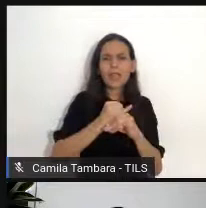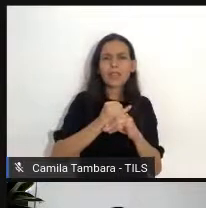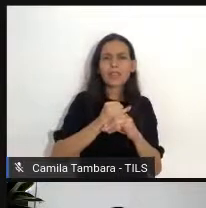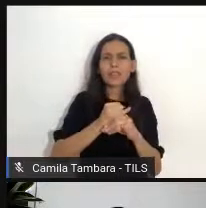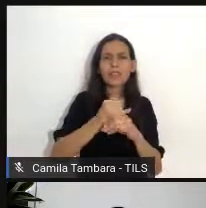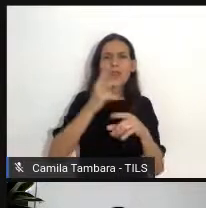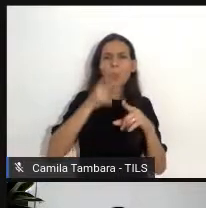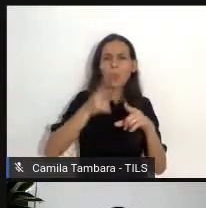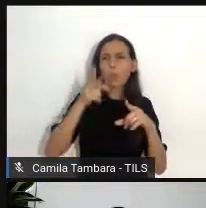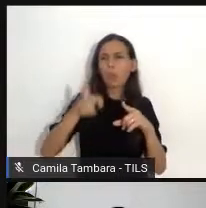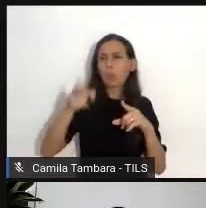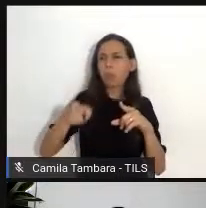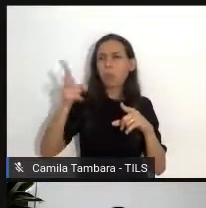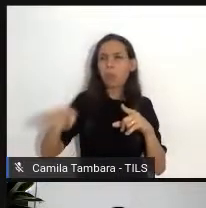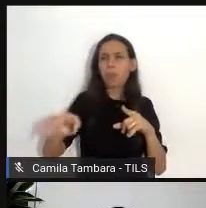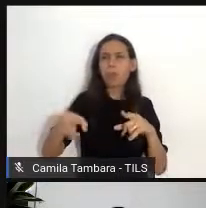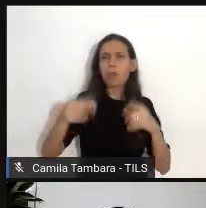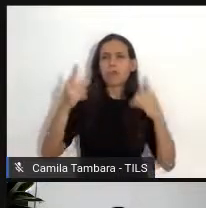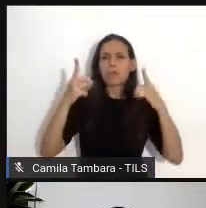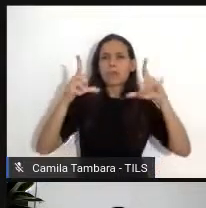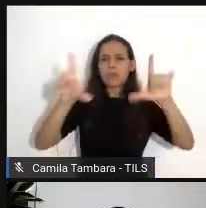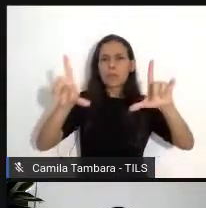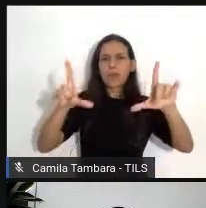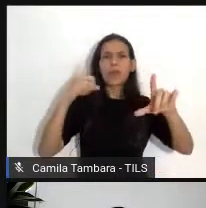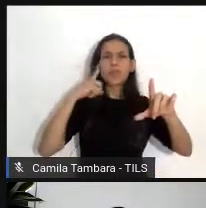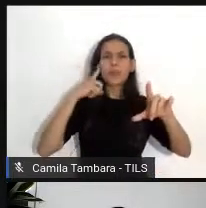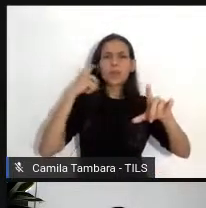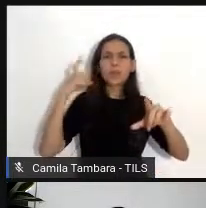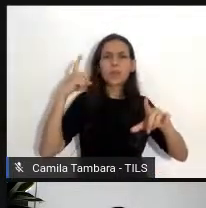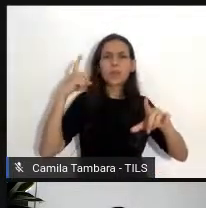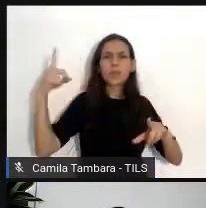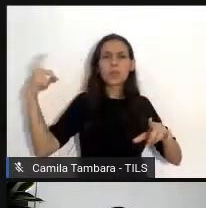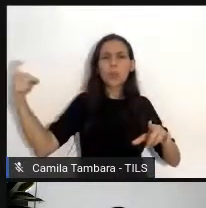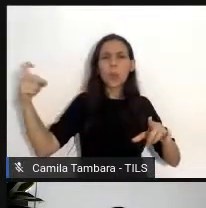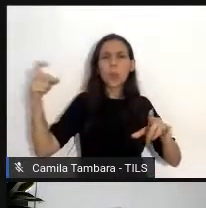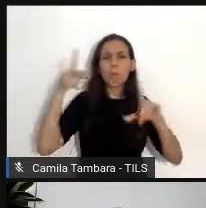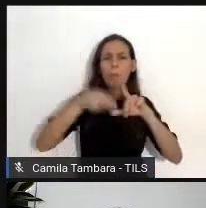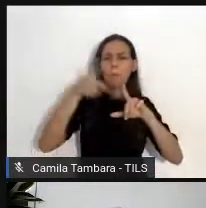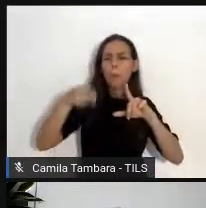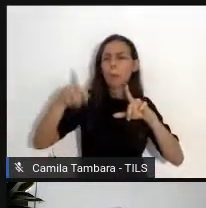instável. Então a sua imagem e o áudio têm oscilado muito.